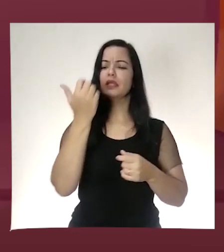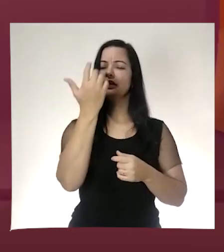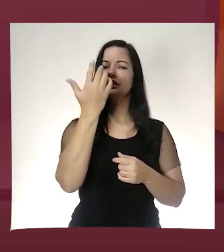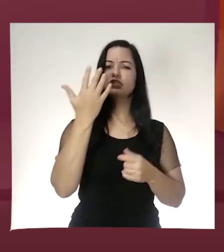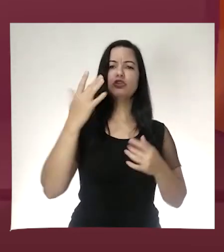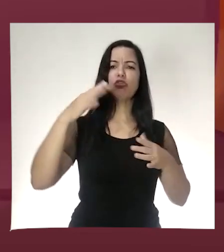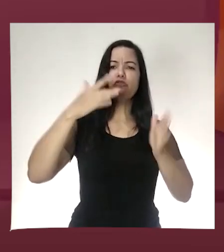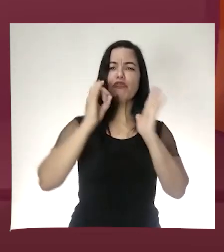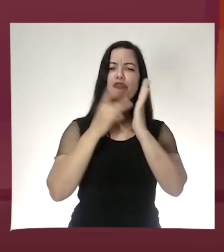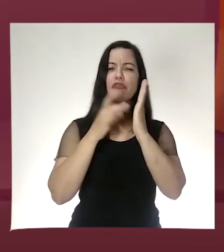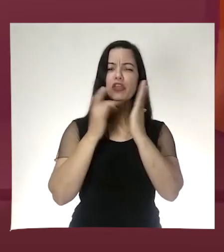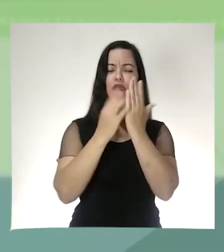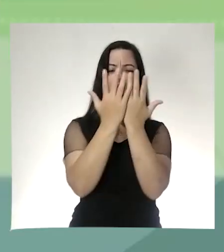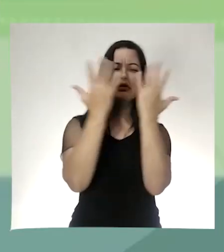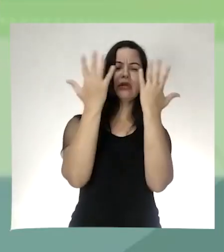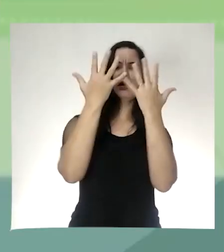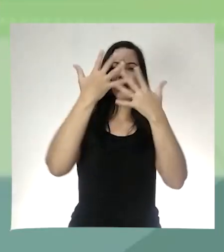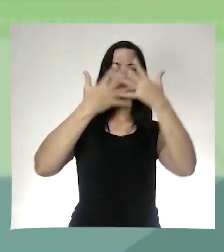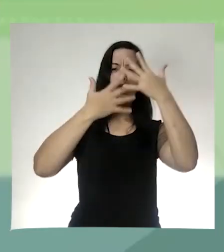embaçado?